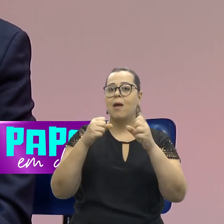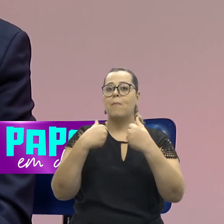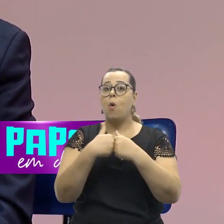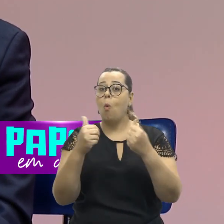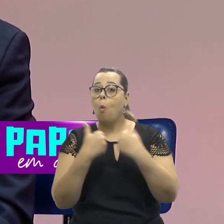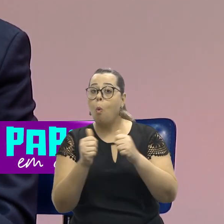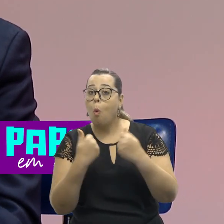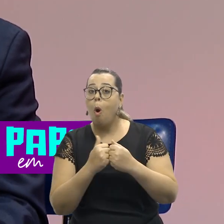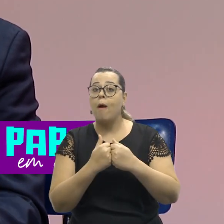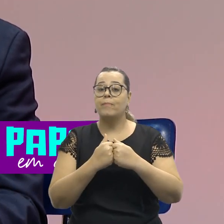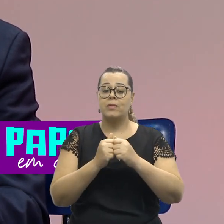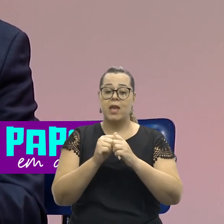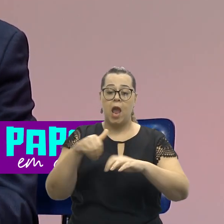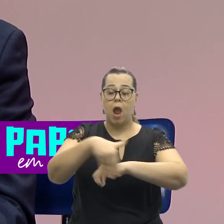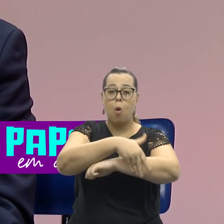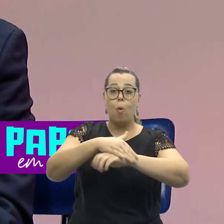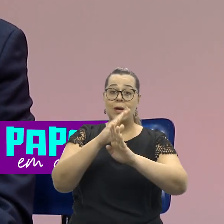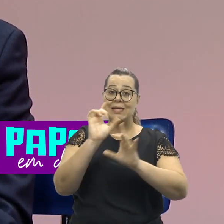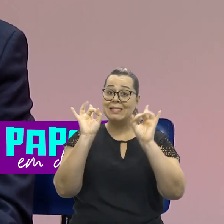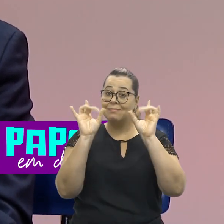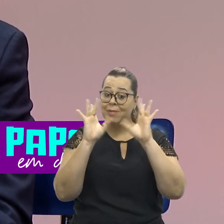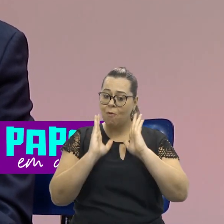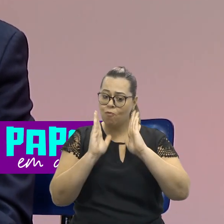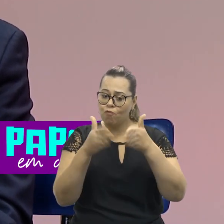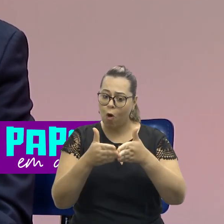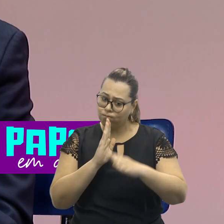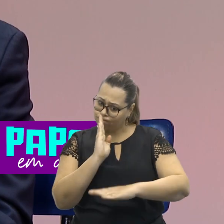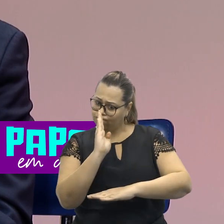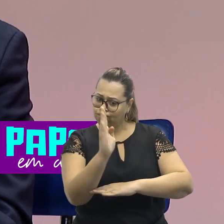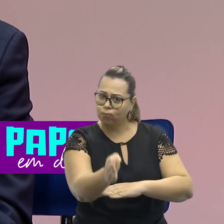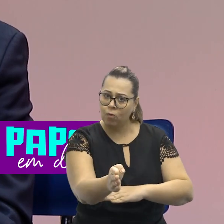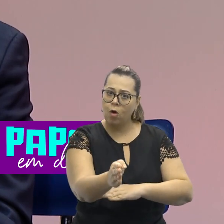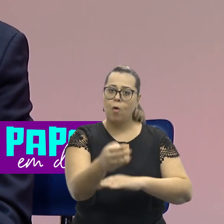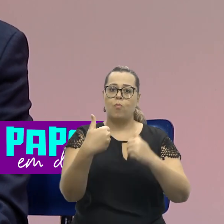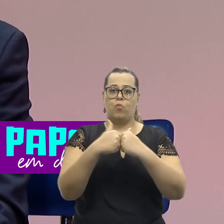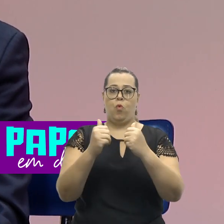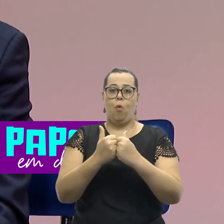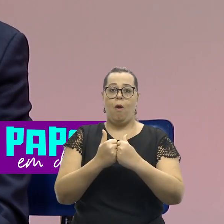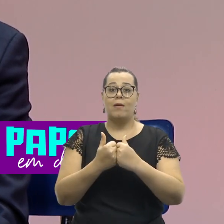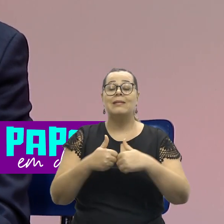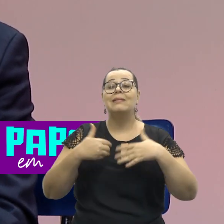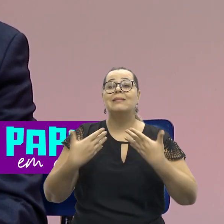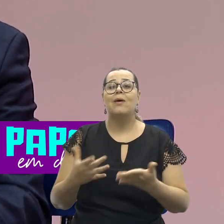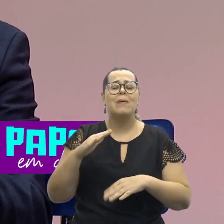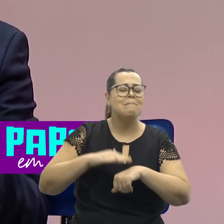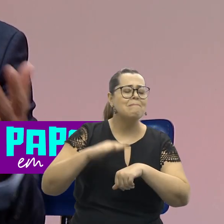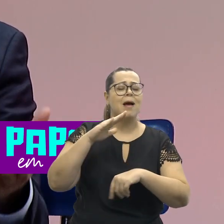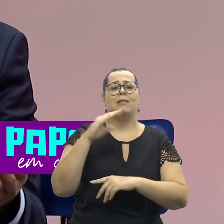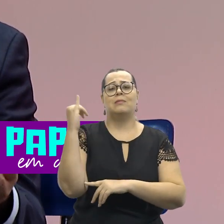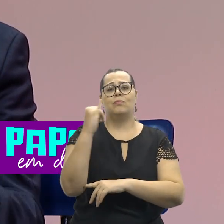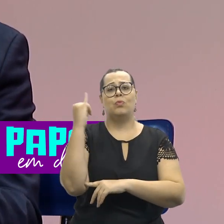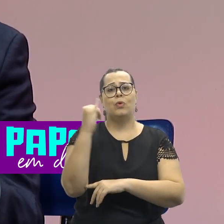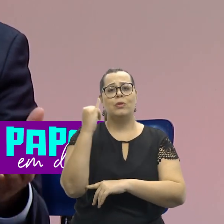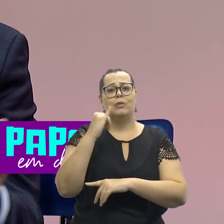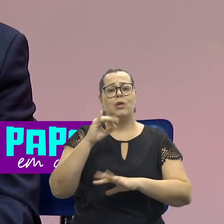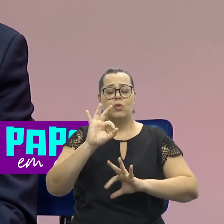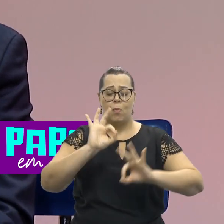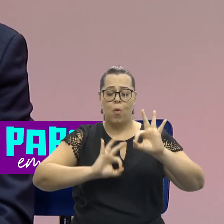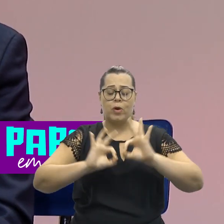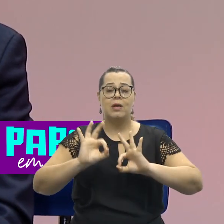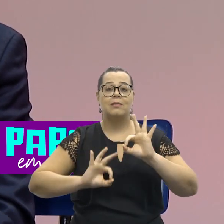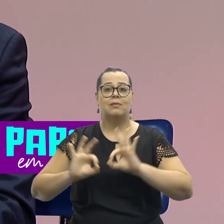corredores de ônibus. Então, essa mudança comportamental, ela é talvez a peça mais importante desse contexto. E o